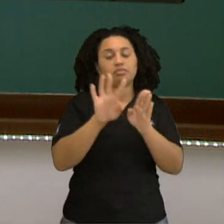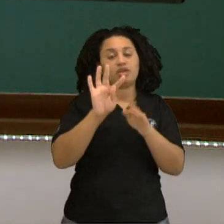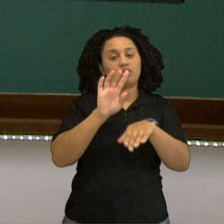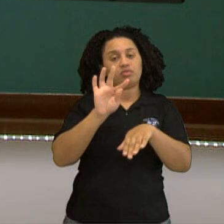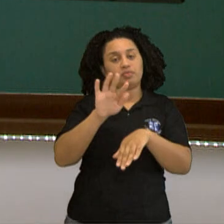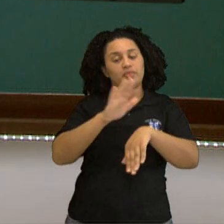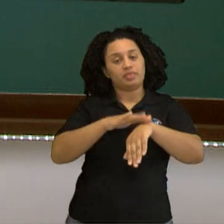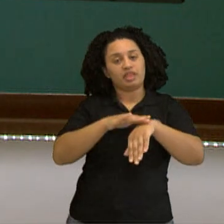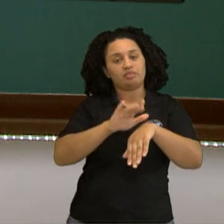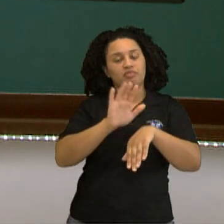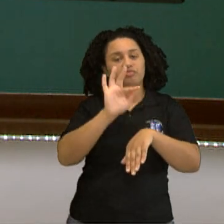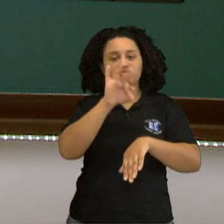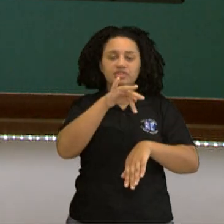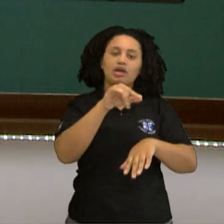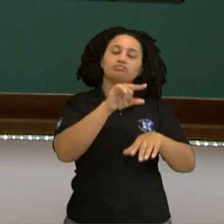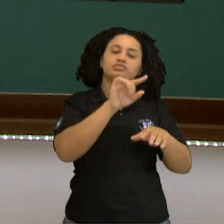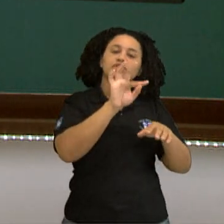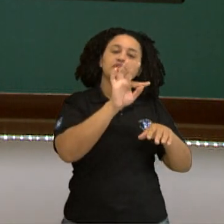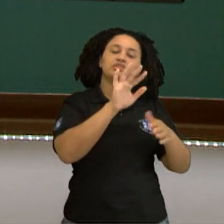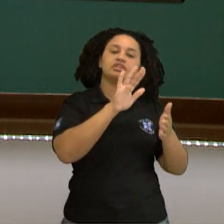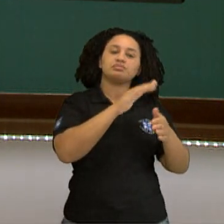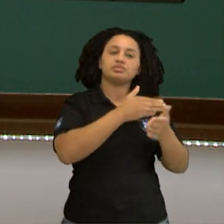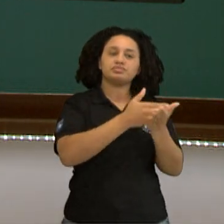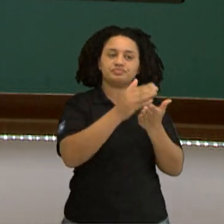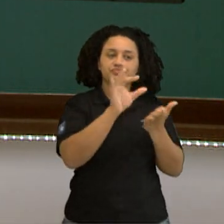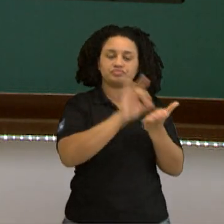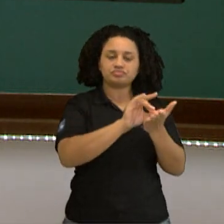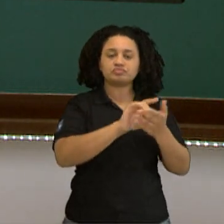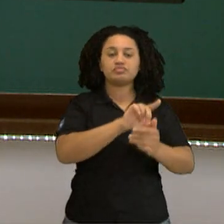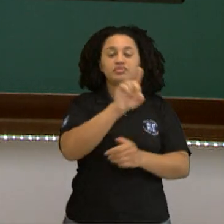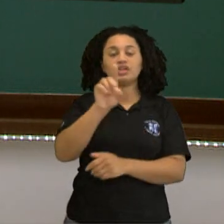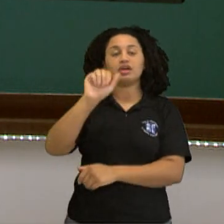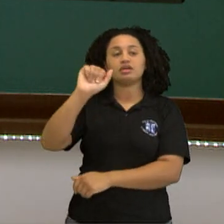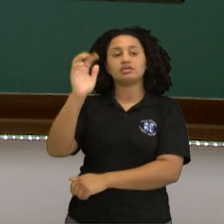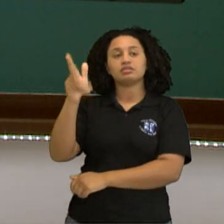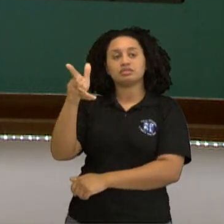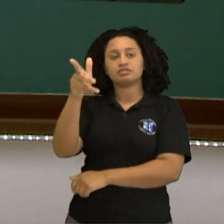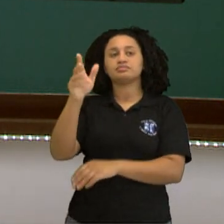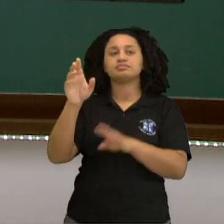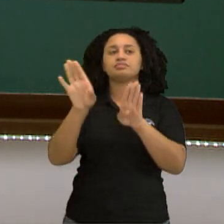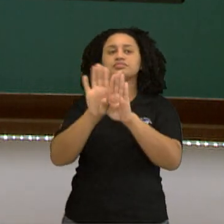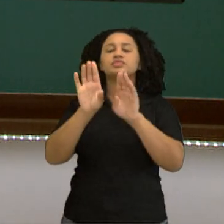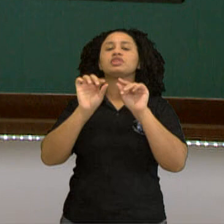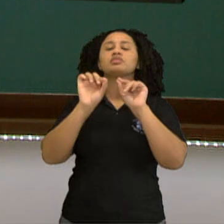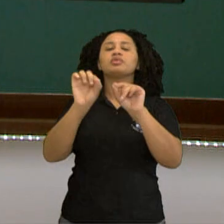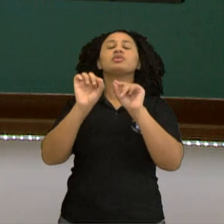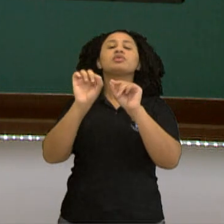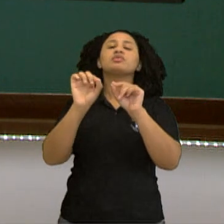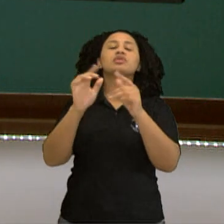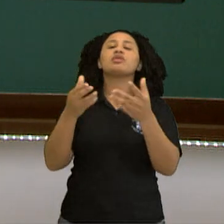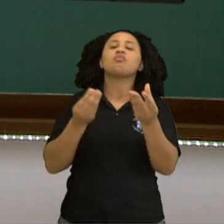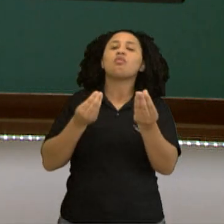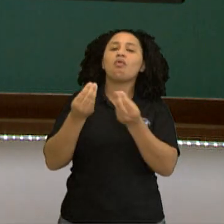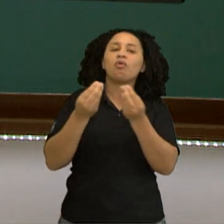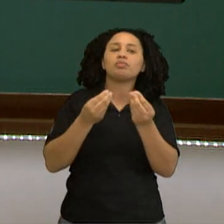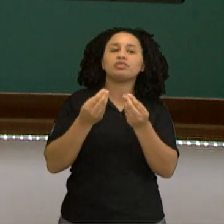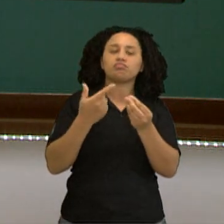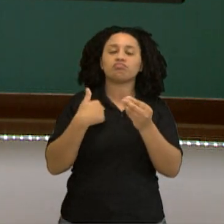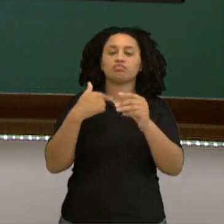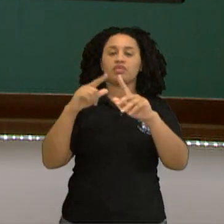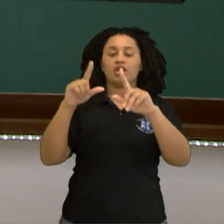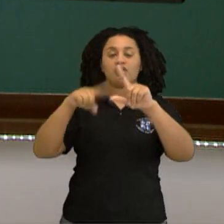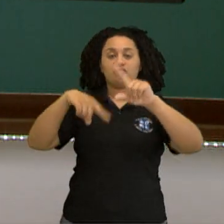tempo inicial, ok? Também nós temos aqui a questão da aceleração. A aceleração, ela é dada